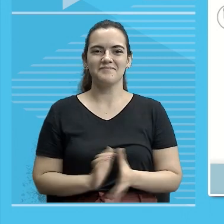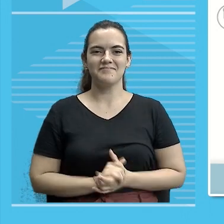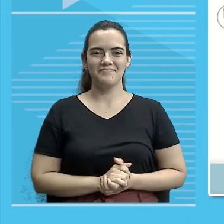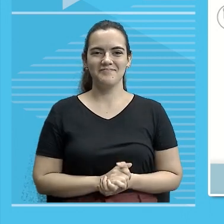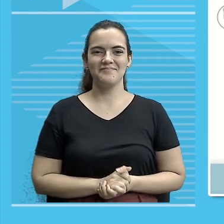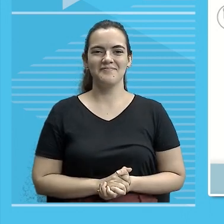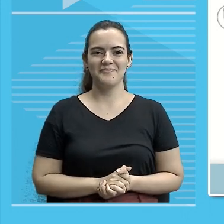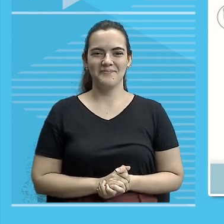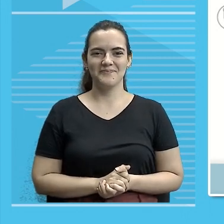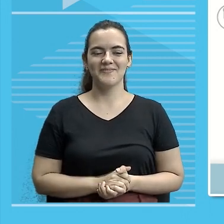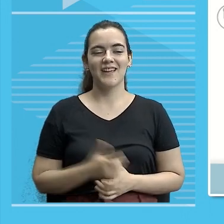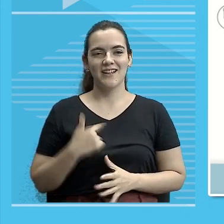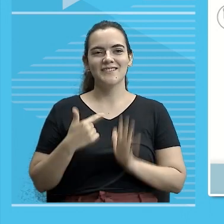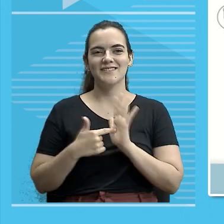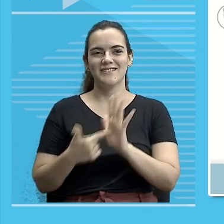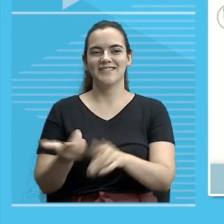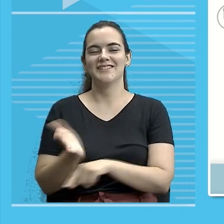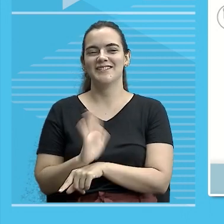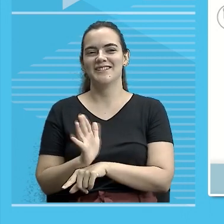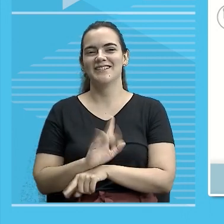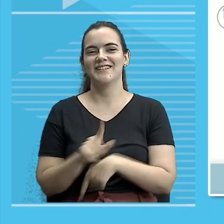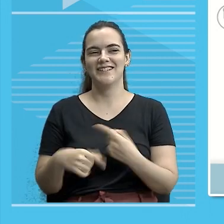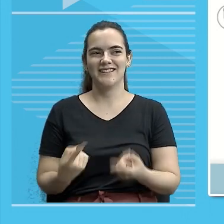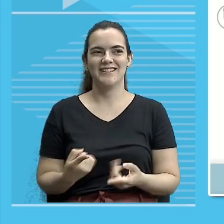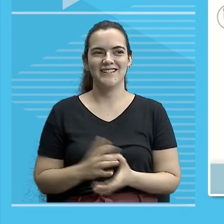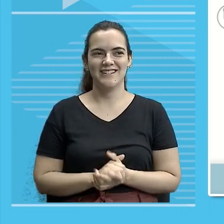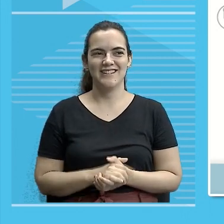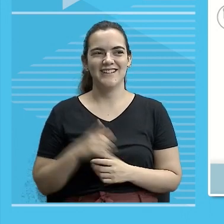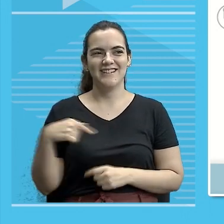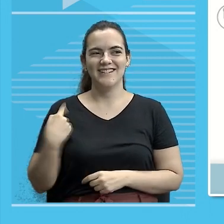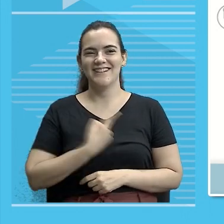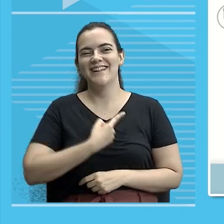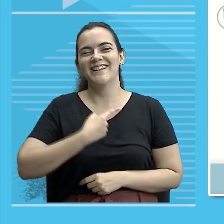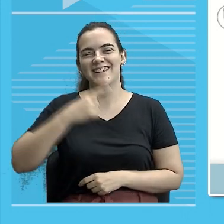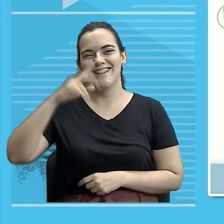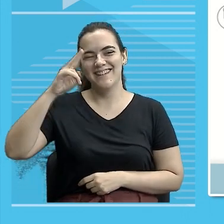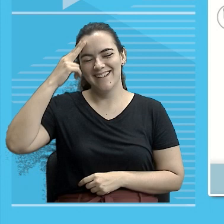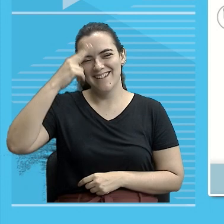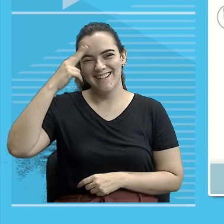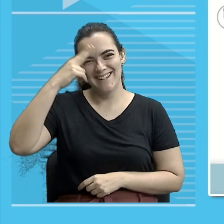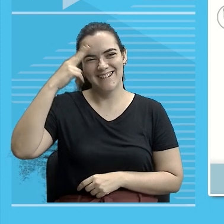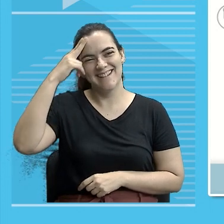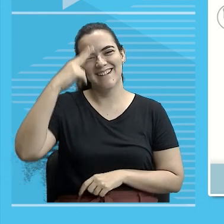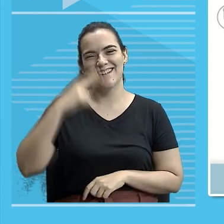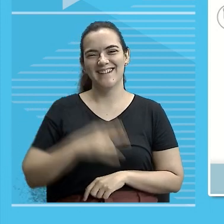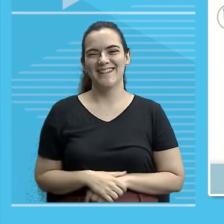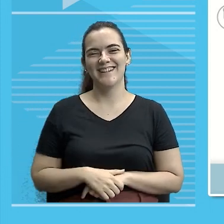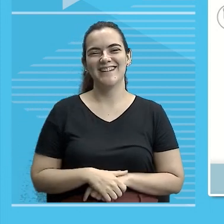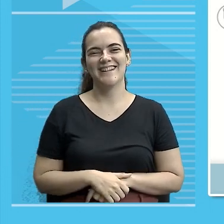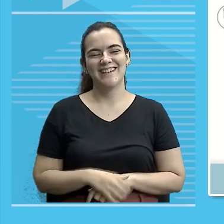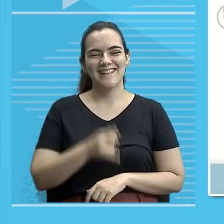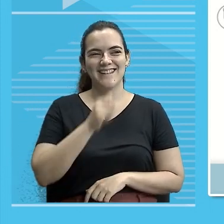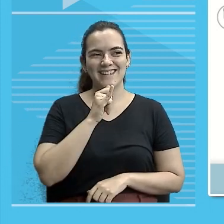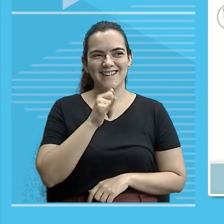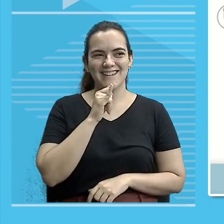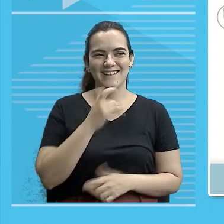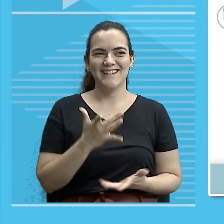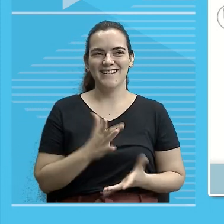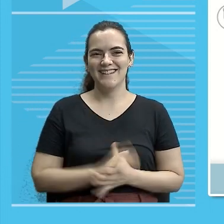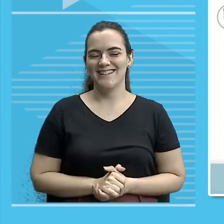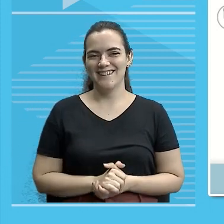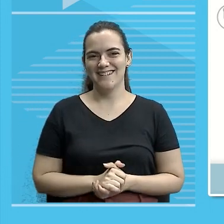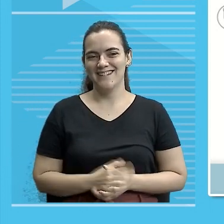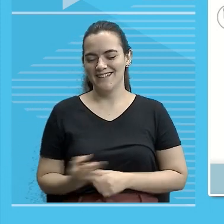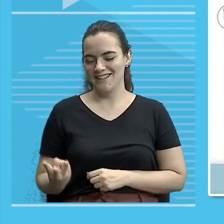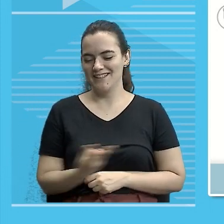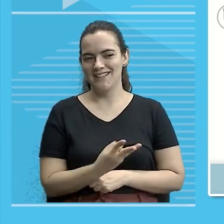a satisfação do cliente é um sonho de qualquer ser humano lá vai passar deixa